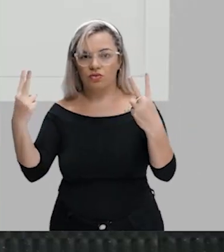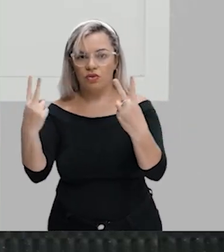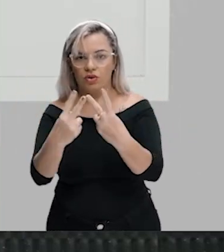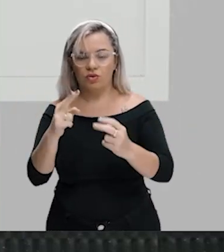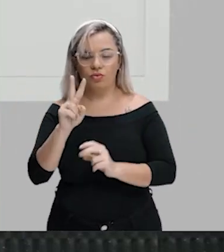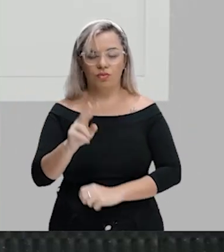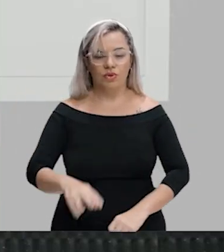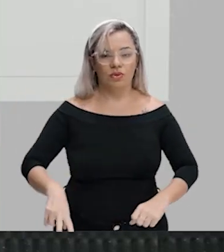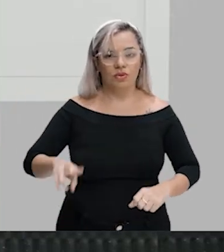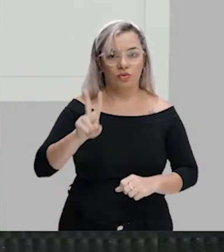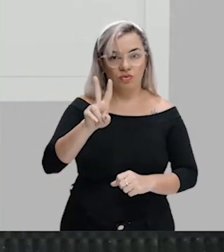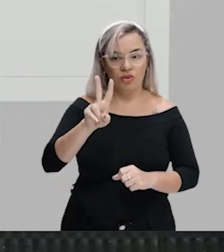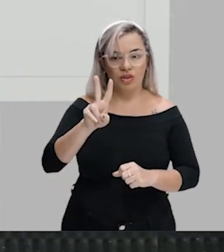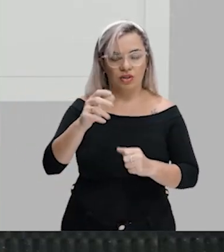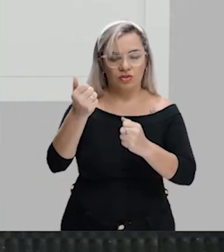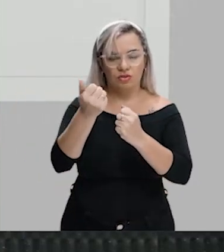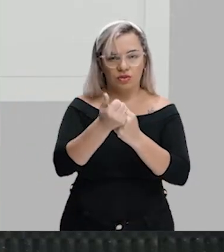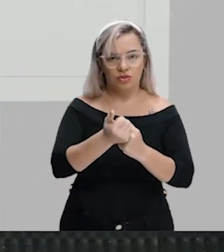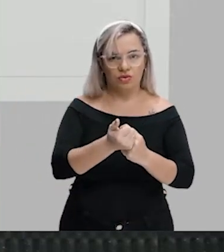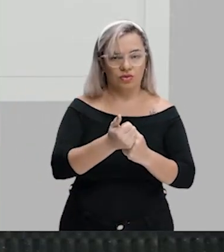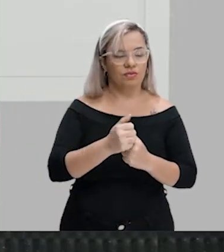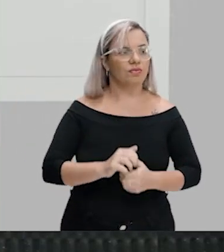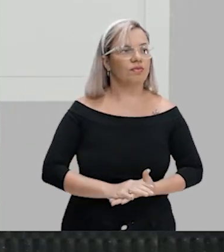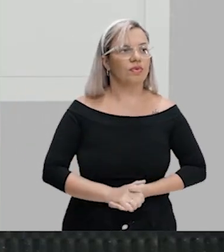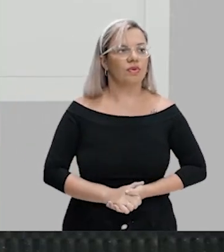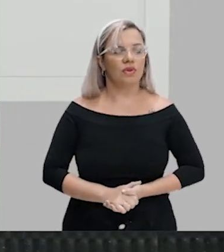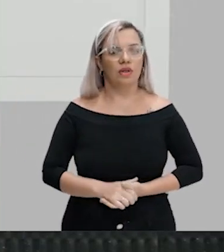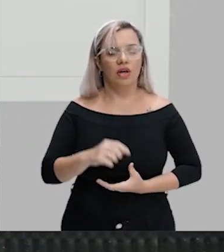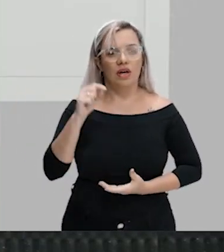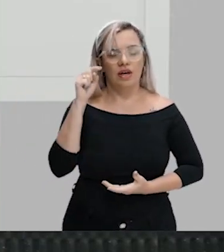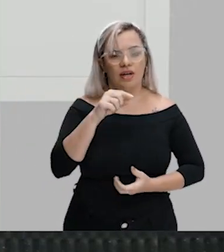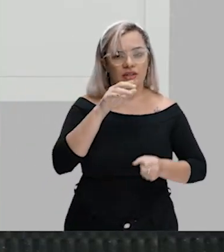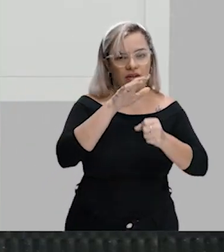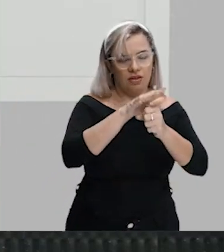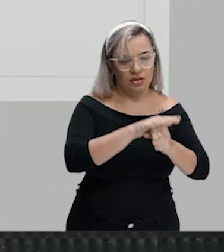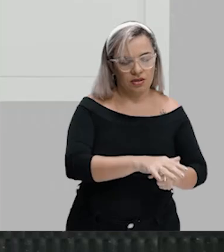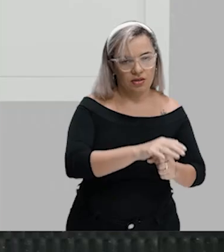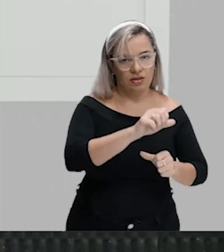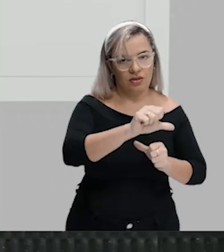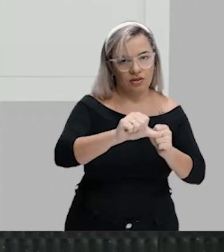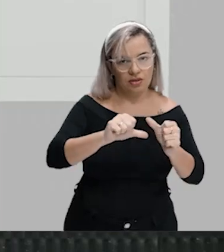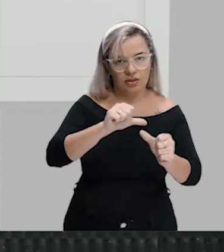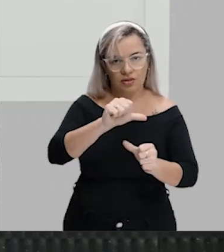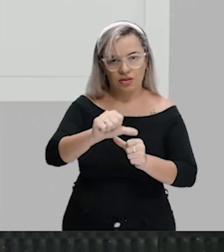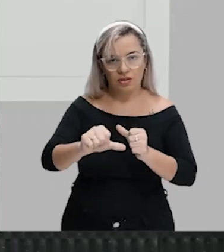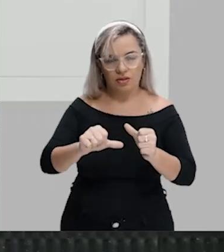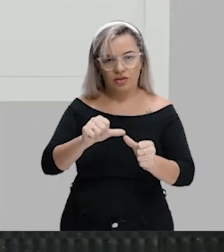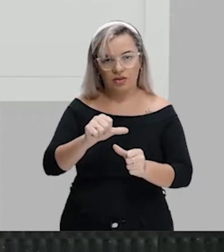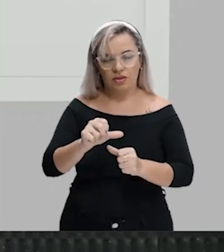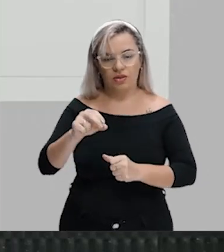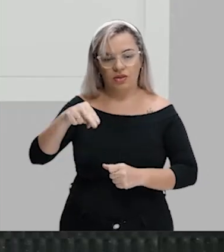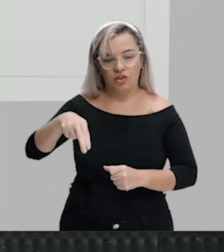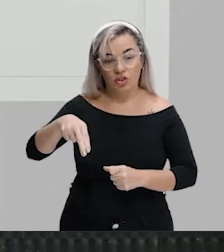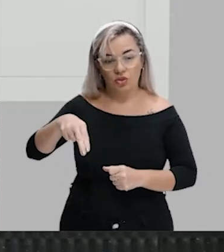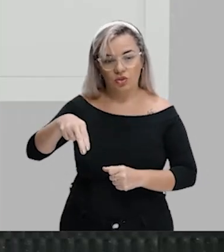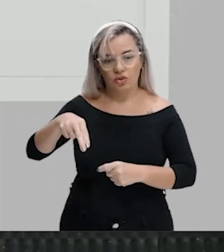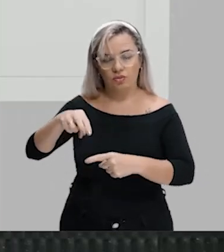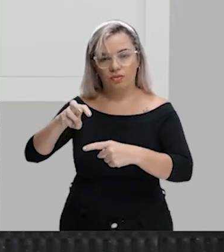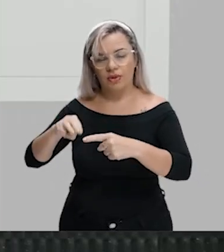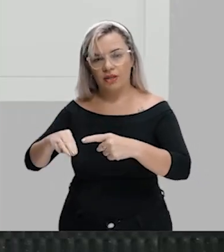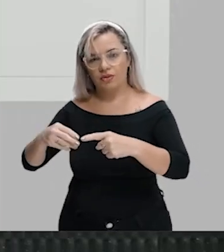A pressão, essa pressão eu vou ter que fazer a transformação, ok? Porque está em 2 atm, mas só vamos transformar para newton metro